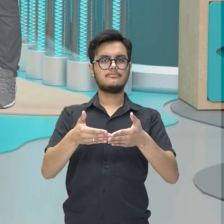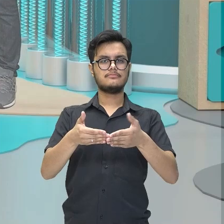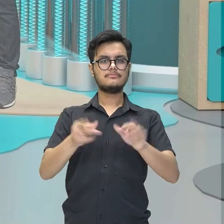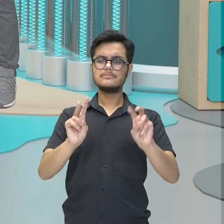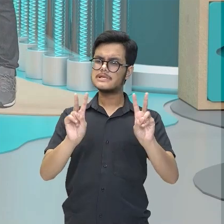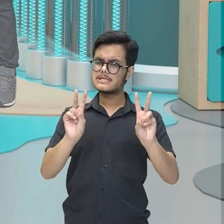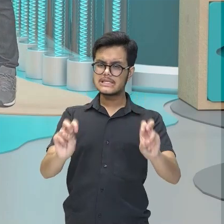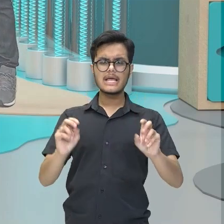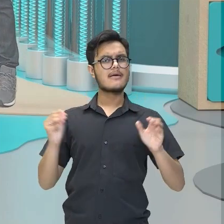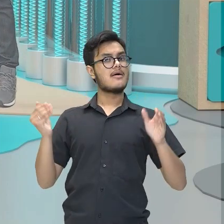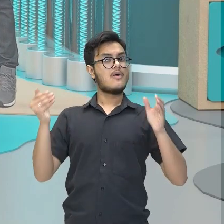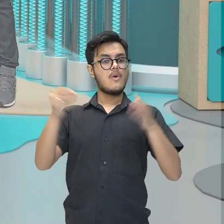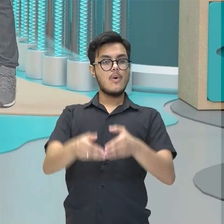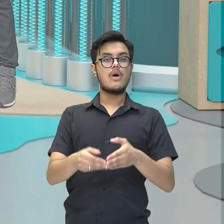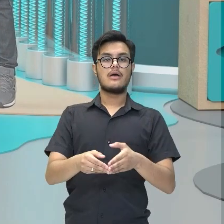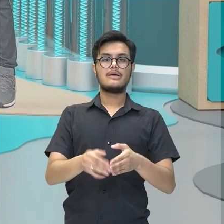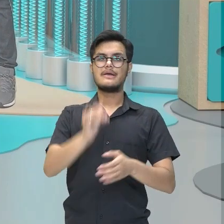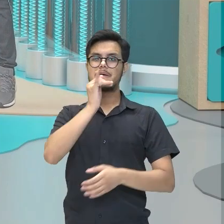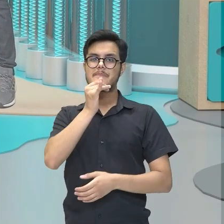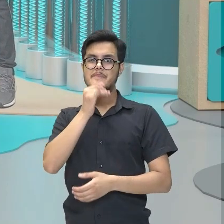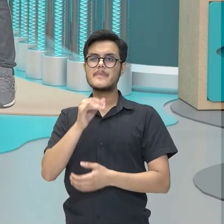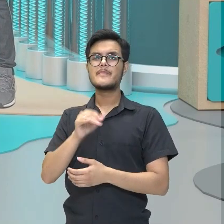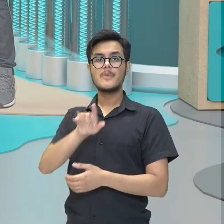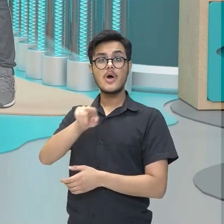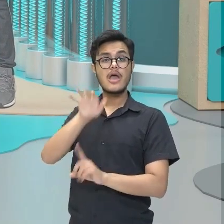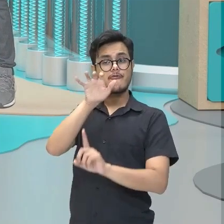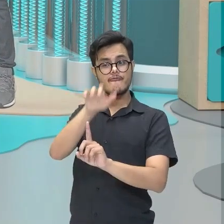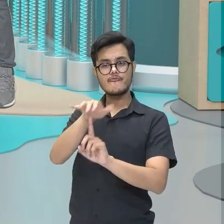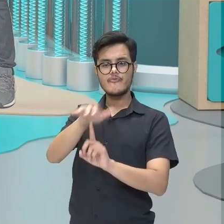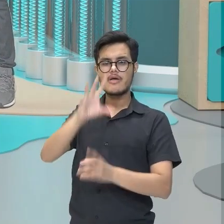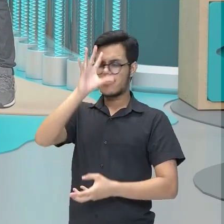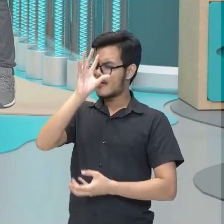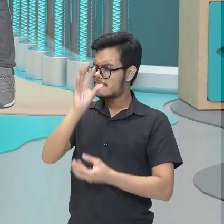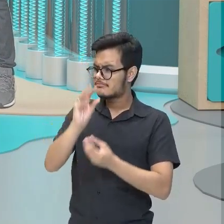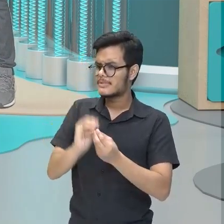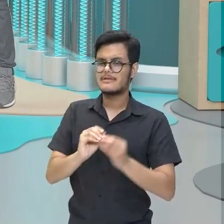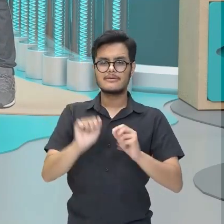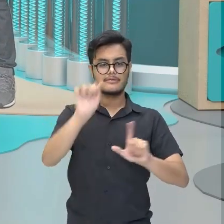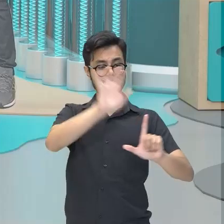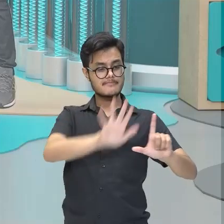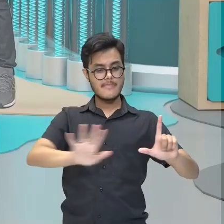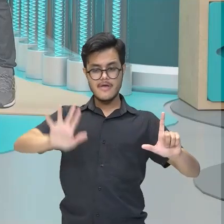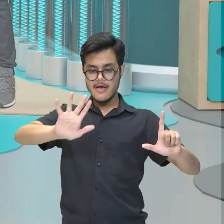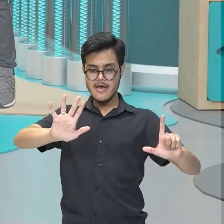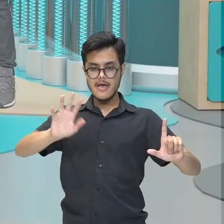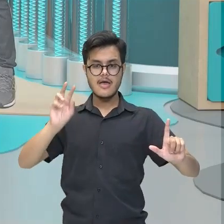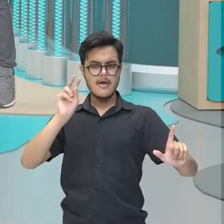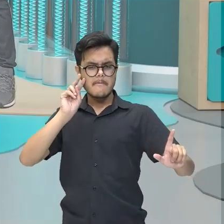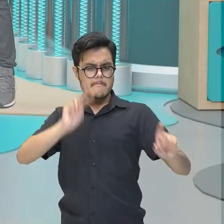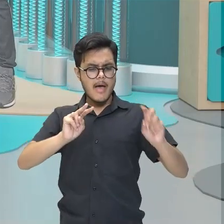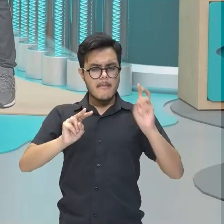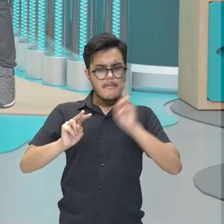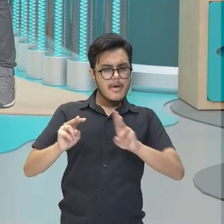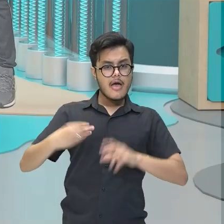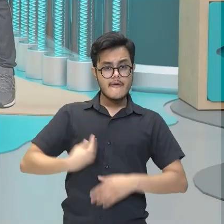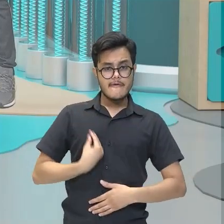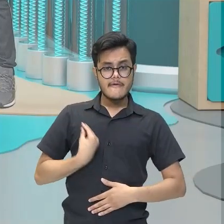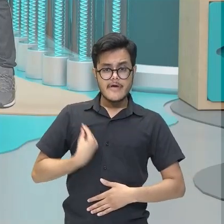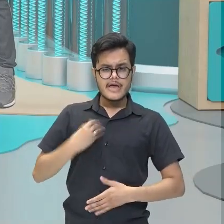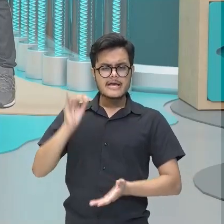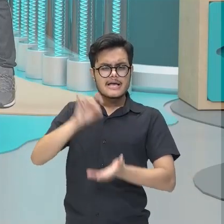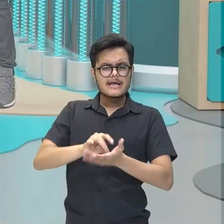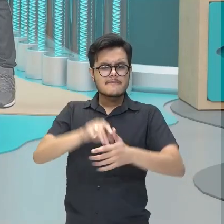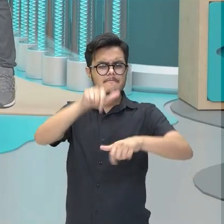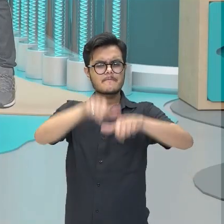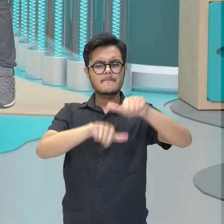para auxiliar o nosso entendimento, a nossa compreensão. E para que a gente possa visualizar essas imagens, quero chamar a